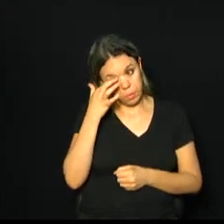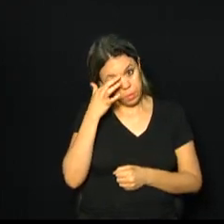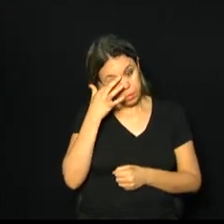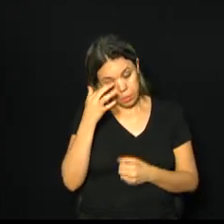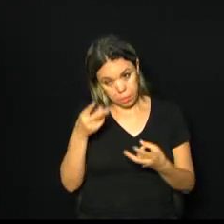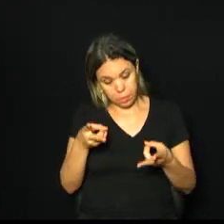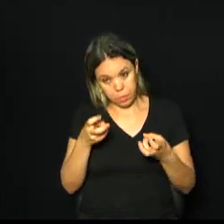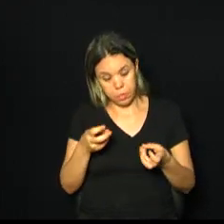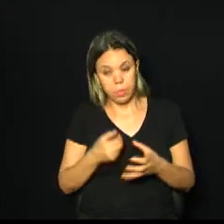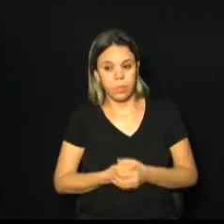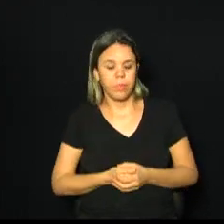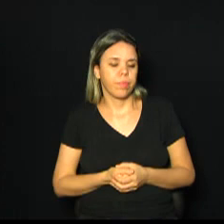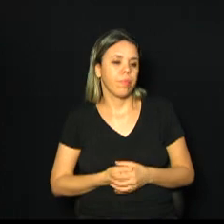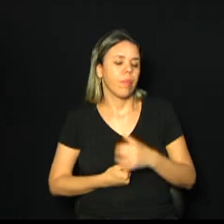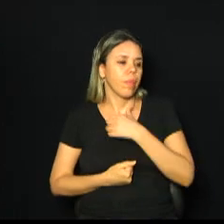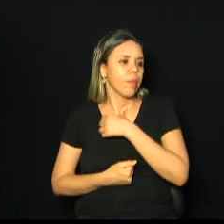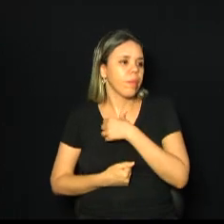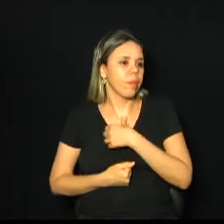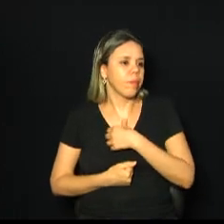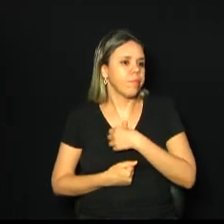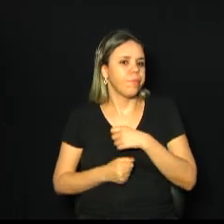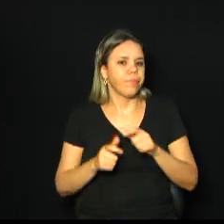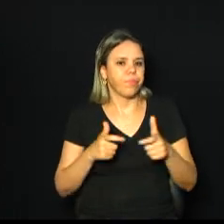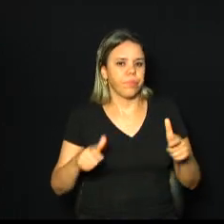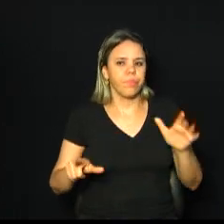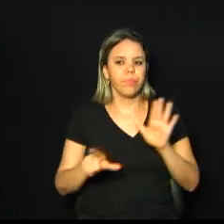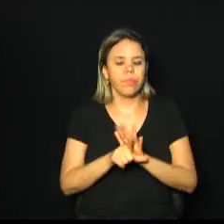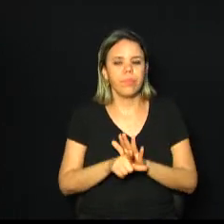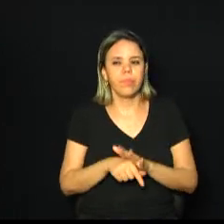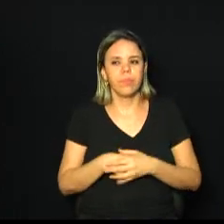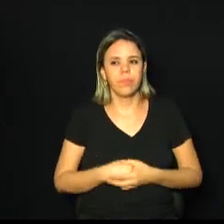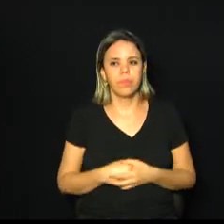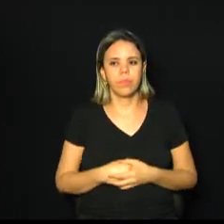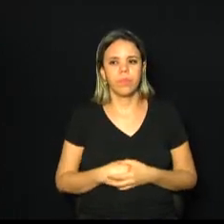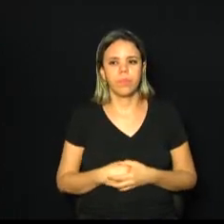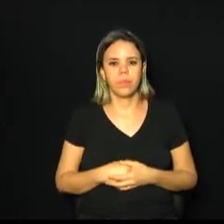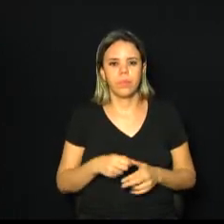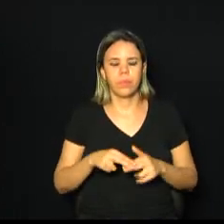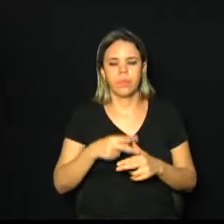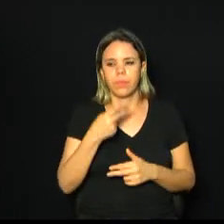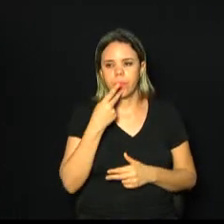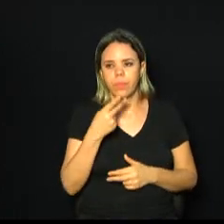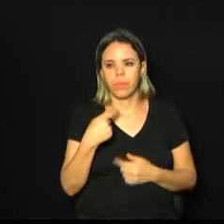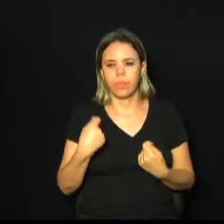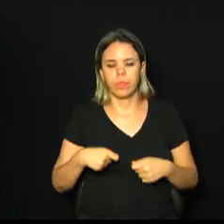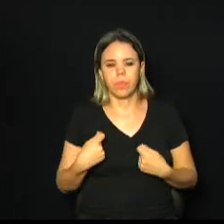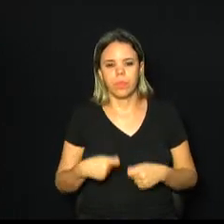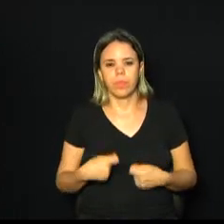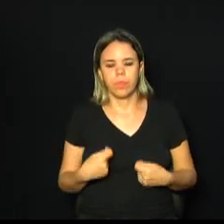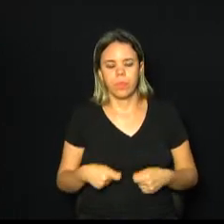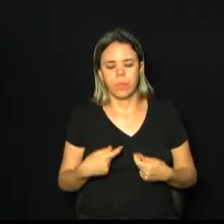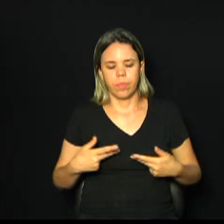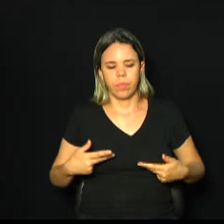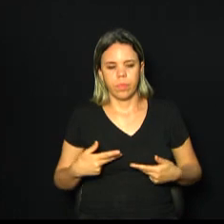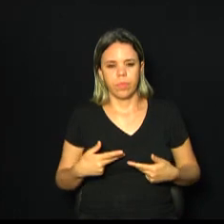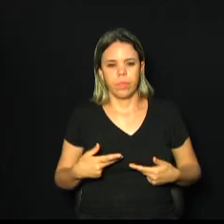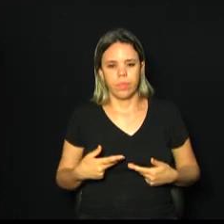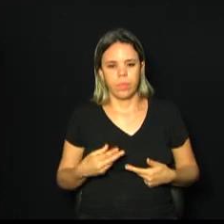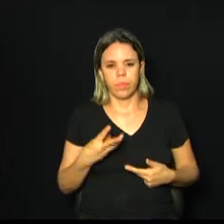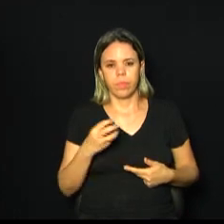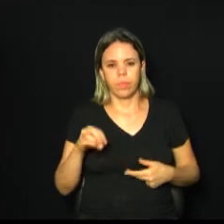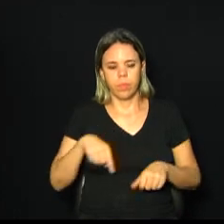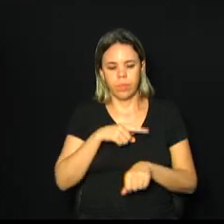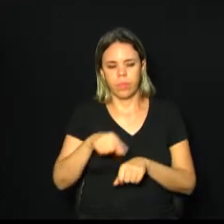Percebe? Assim, essa lei é tão abrangente que, por isso que eu disse que a gente precisaria de algumas, no mínimo 30 horas,